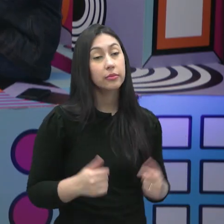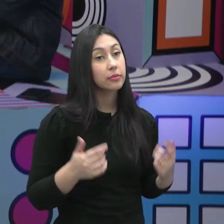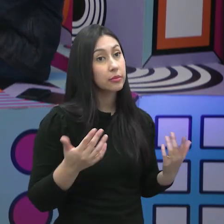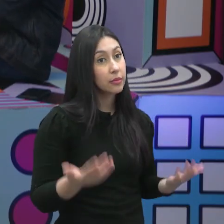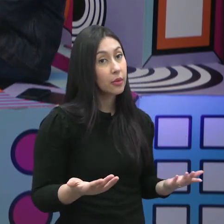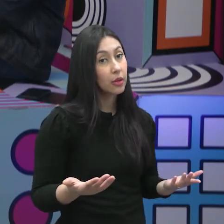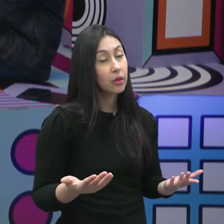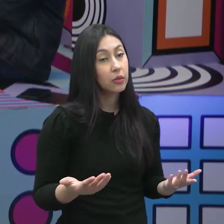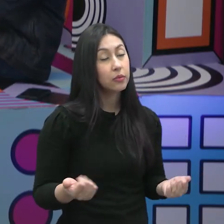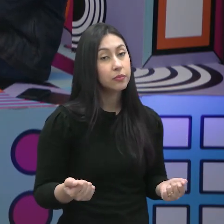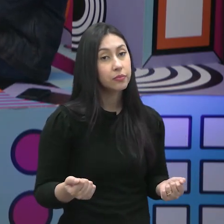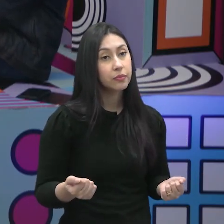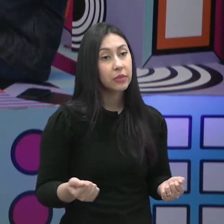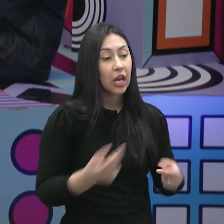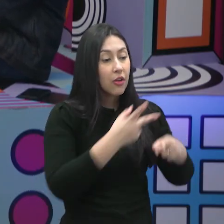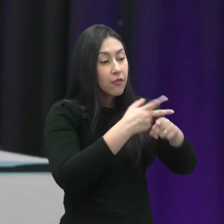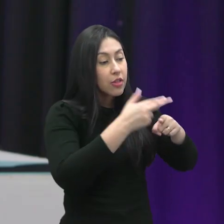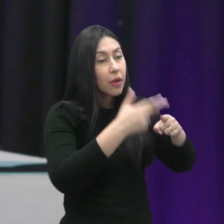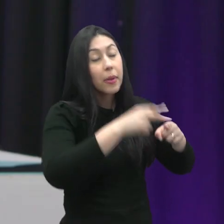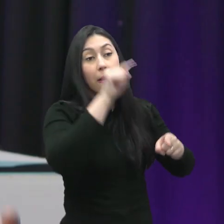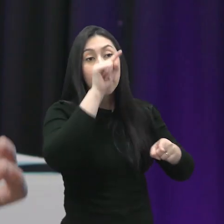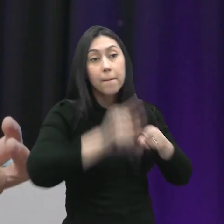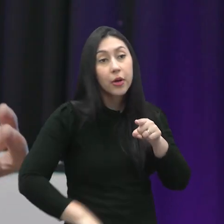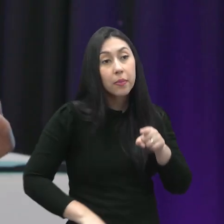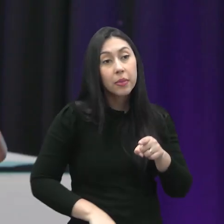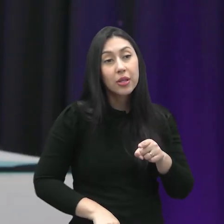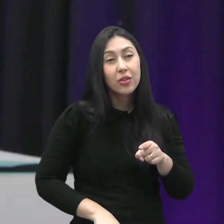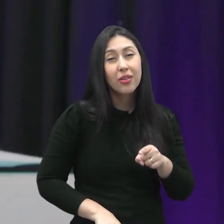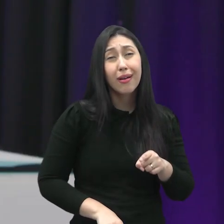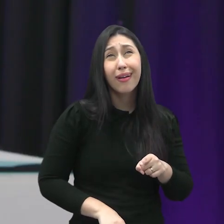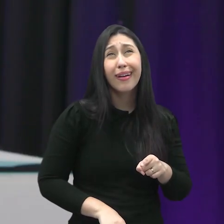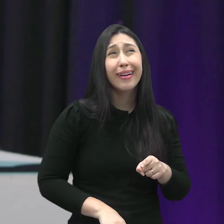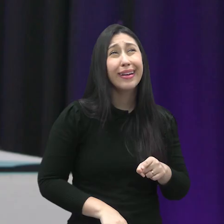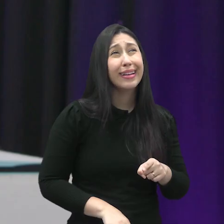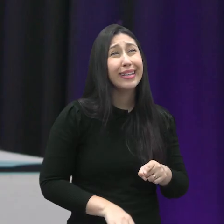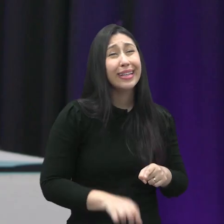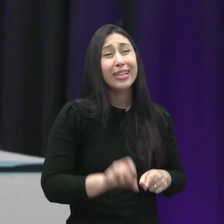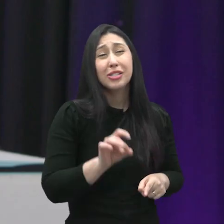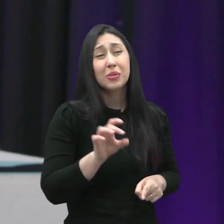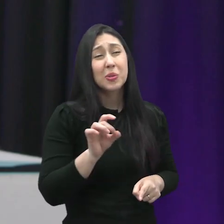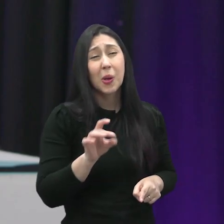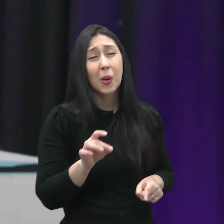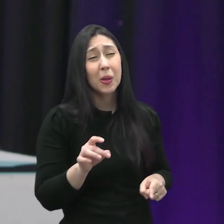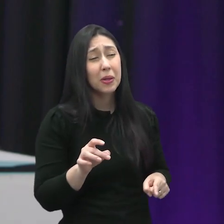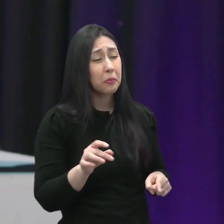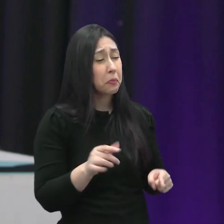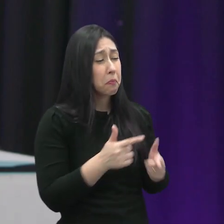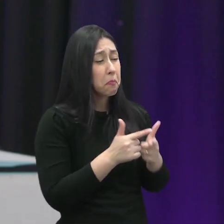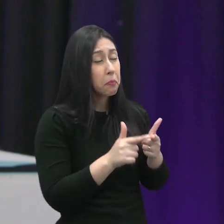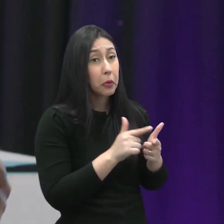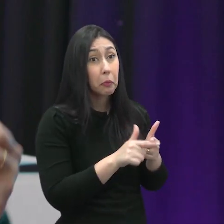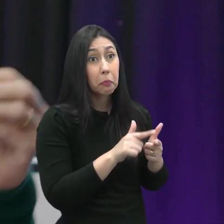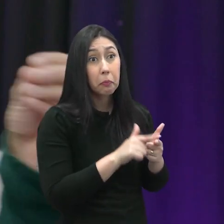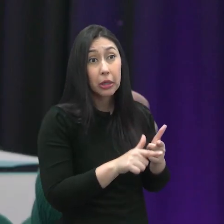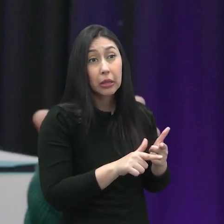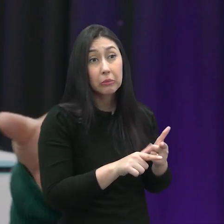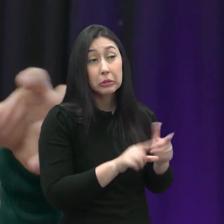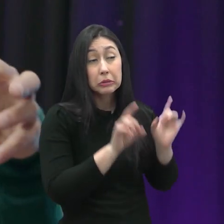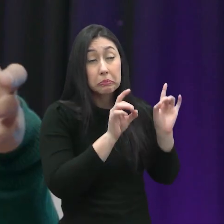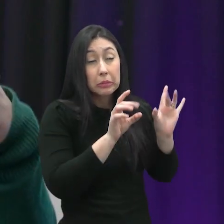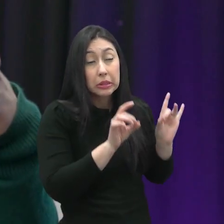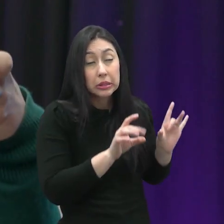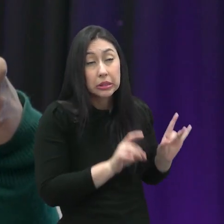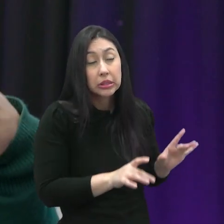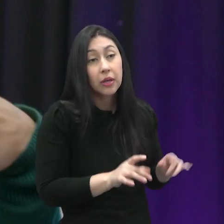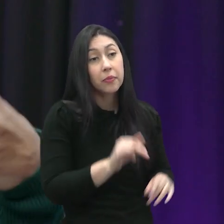assim, normalmente a gente não faz a vasectomia em casos extremamente raros e específicos. Naquele homem